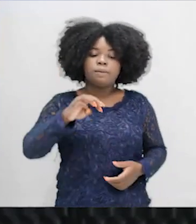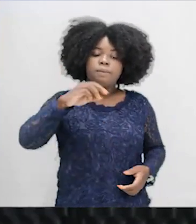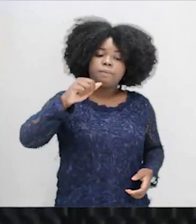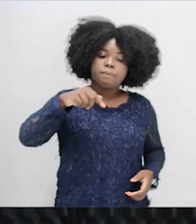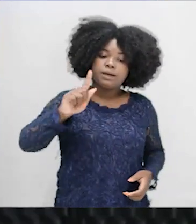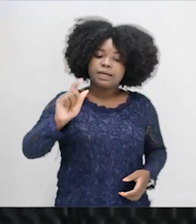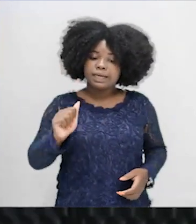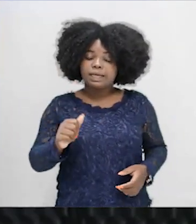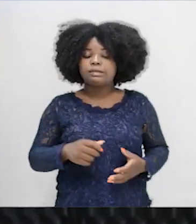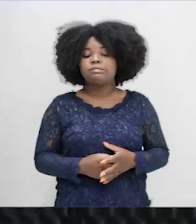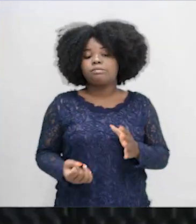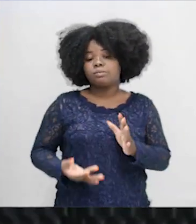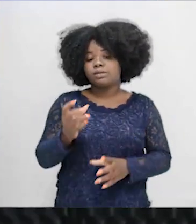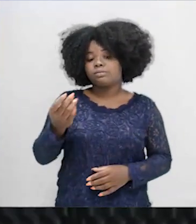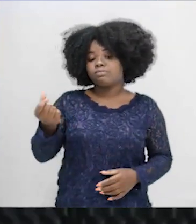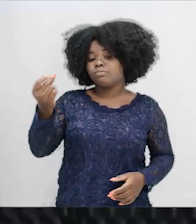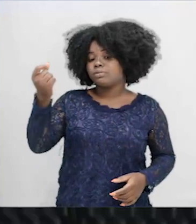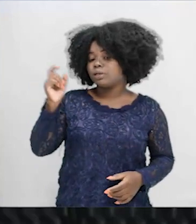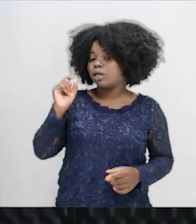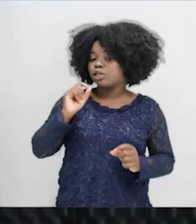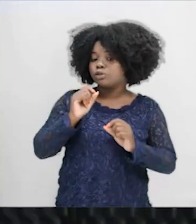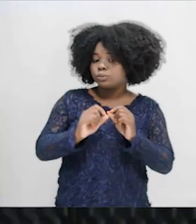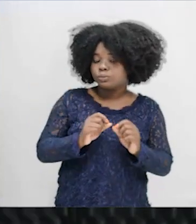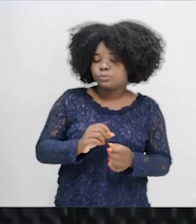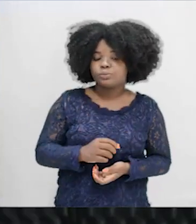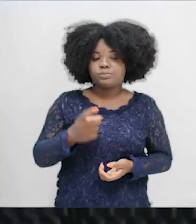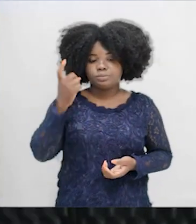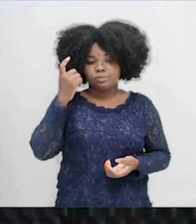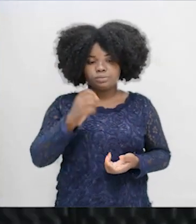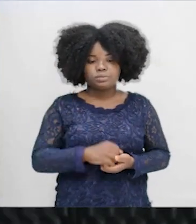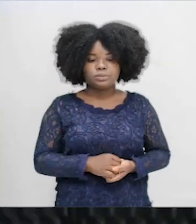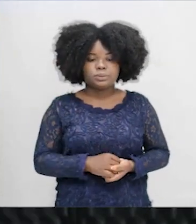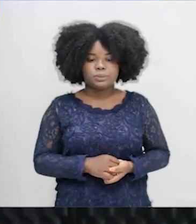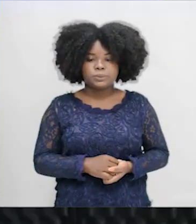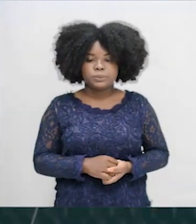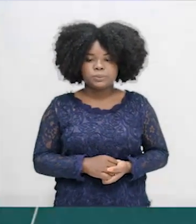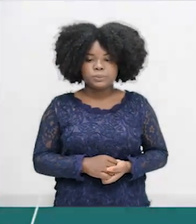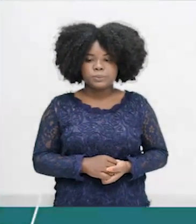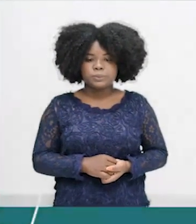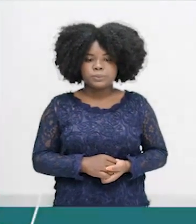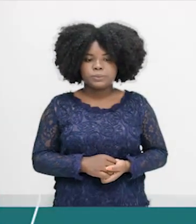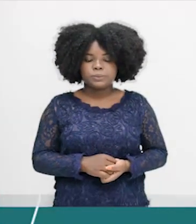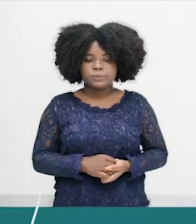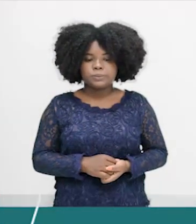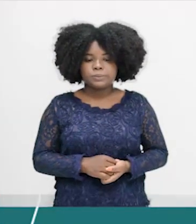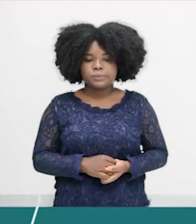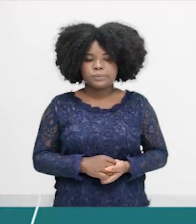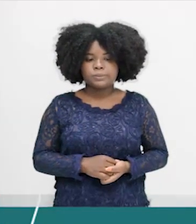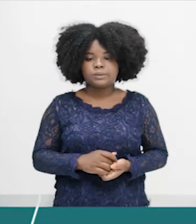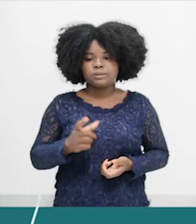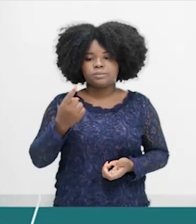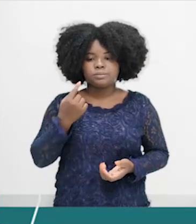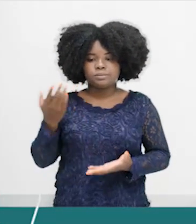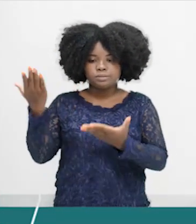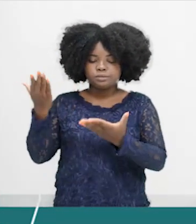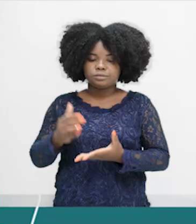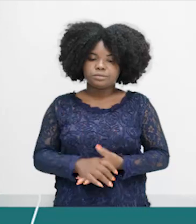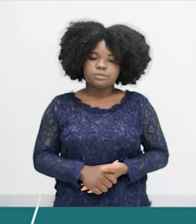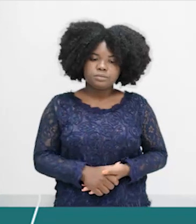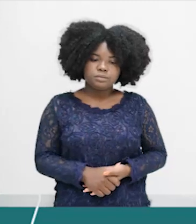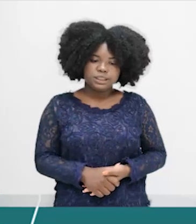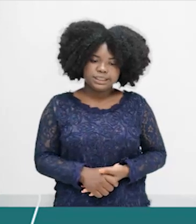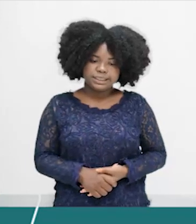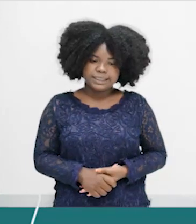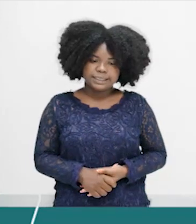tem uma origem bem mais antiga do que a gente imagina. O que é uma tirinha? As pessoas esperam que o ano que está começando